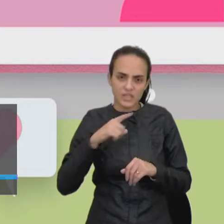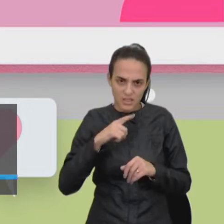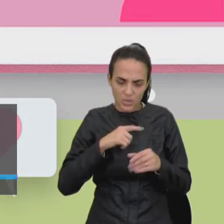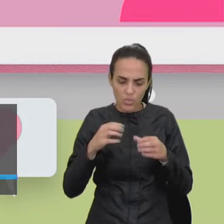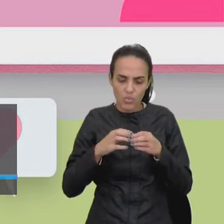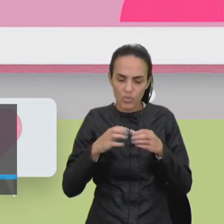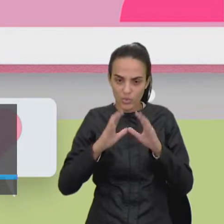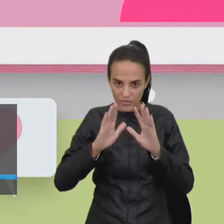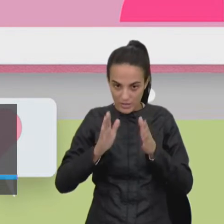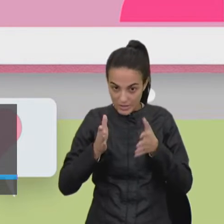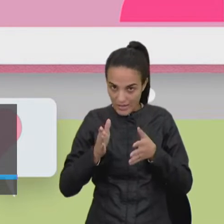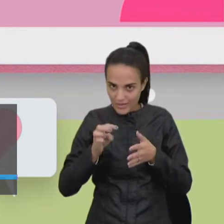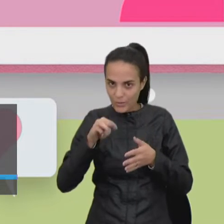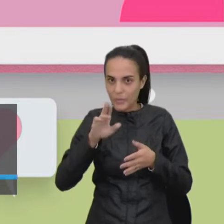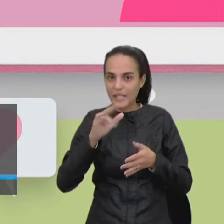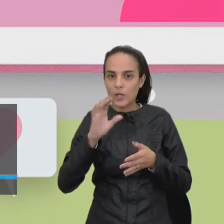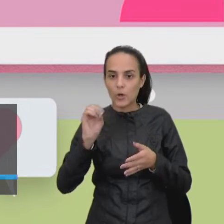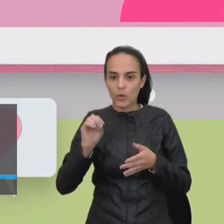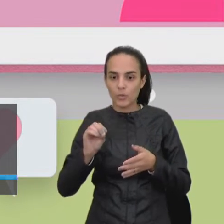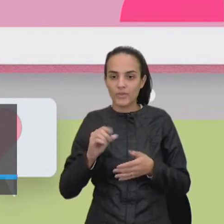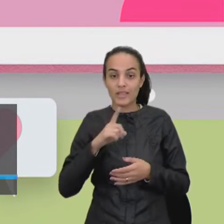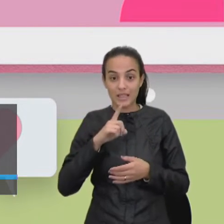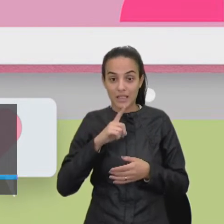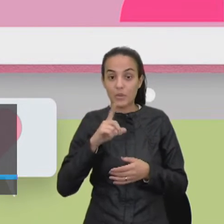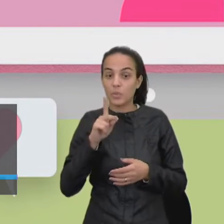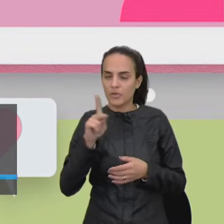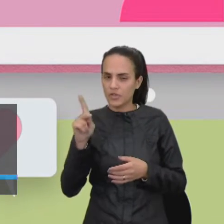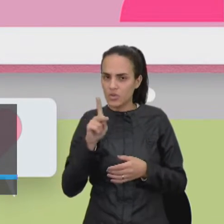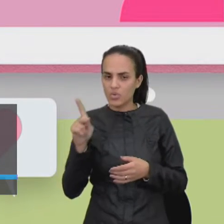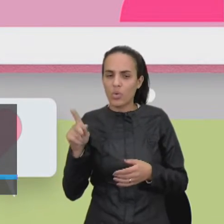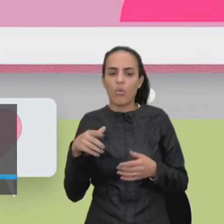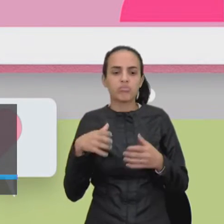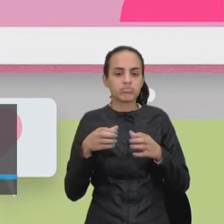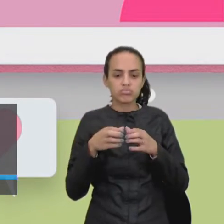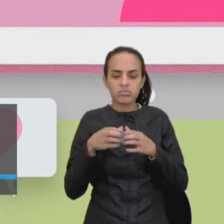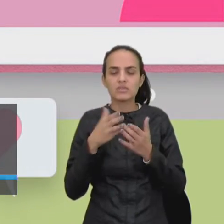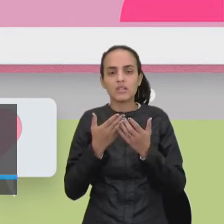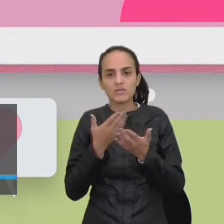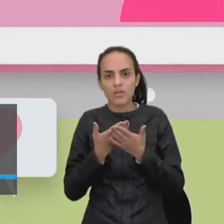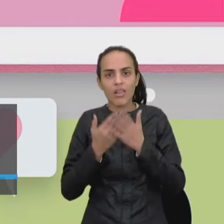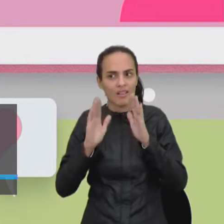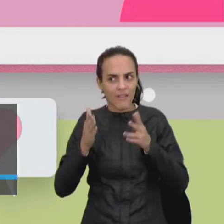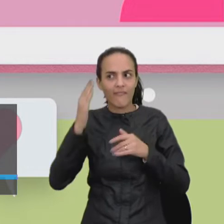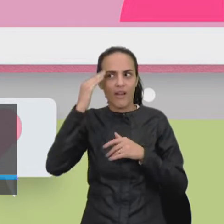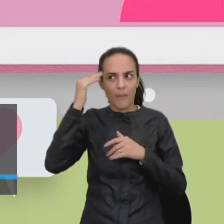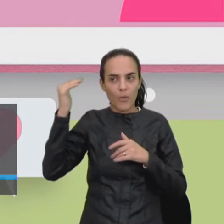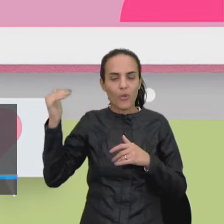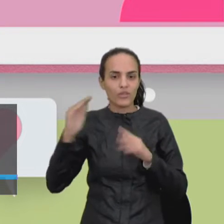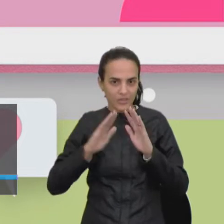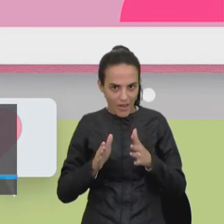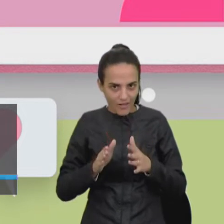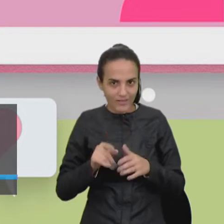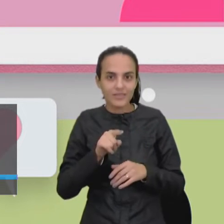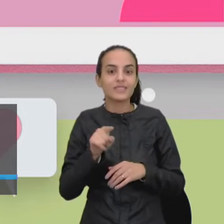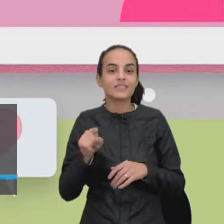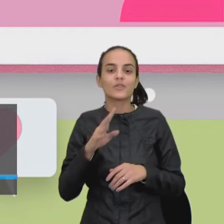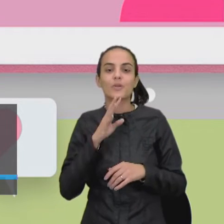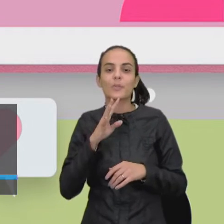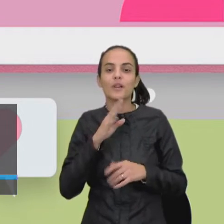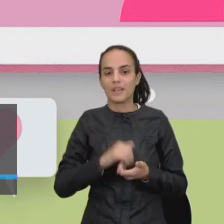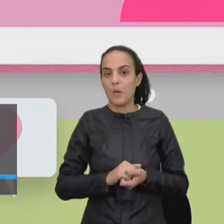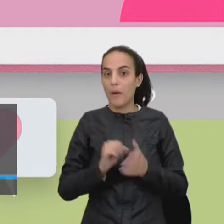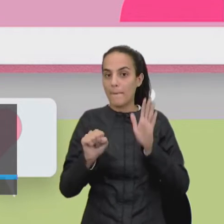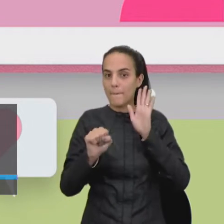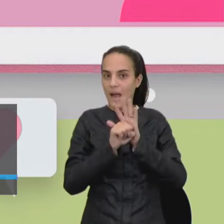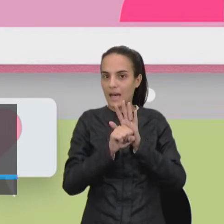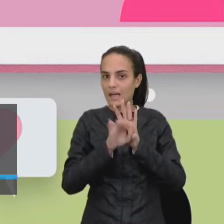turma que já está no micro influenciador? Tem um professor, alguém da comunidade escolar que já está no micro-influenciador, ou alguém que tem uma marca